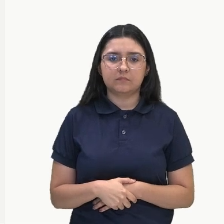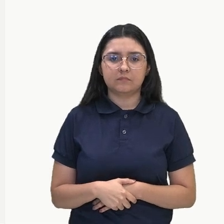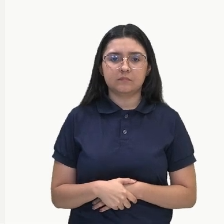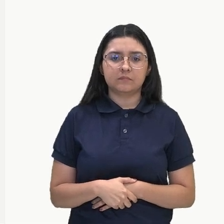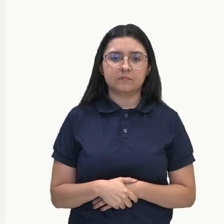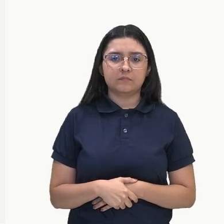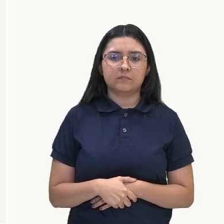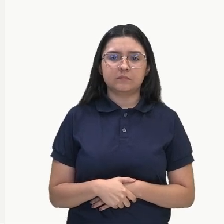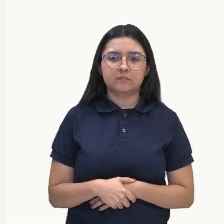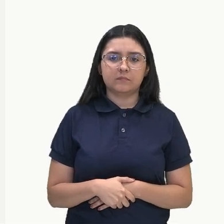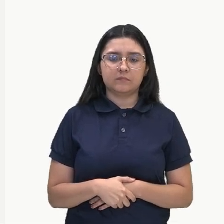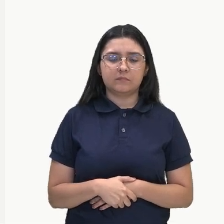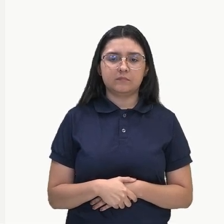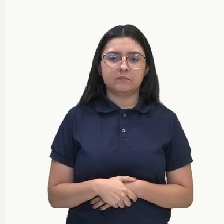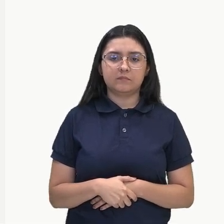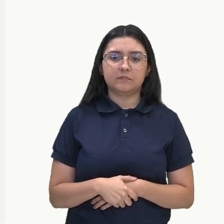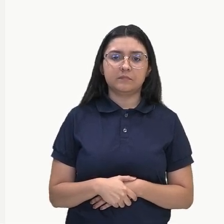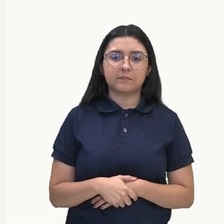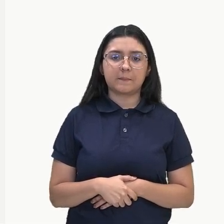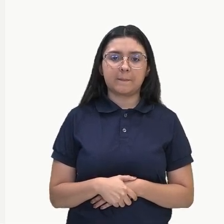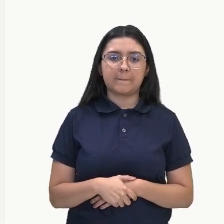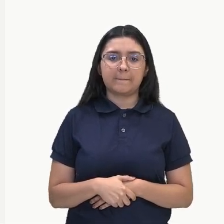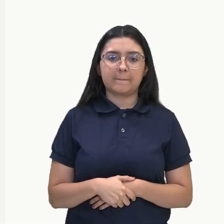tem no título, não é?